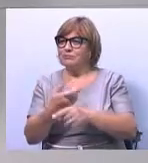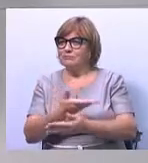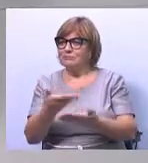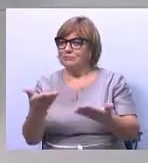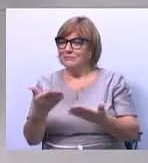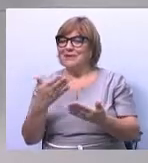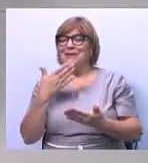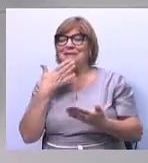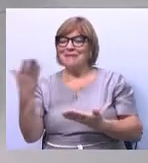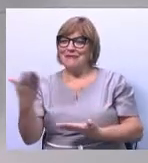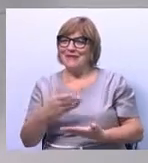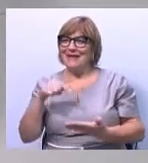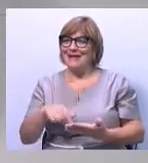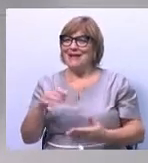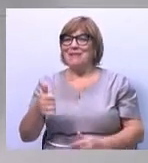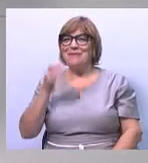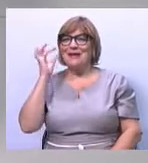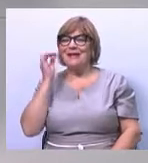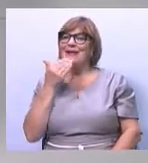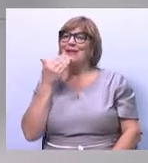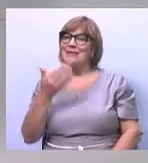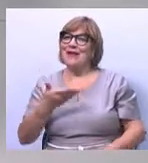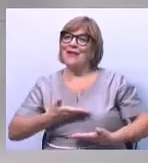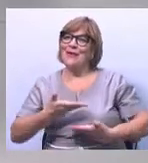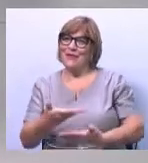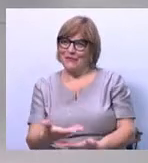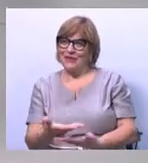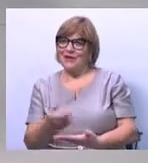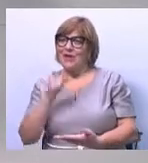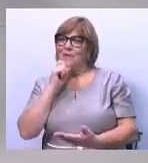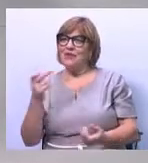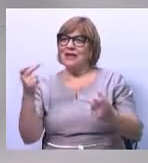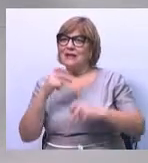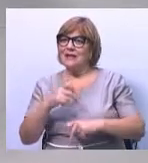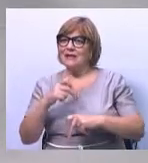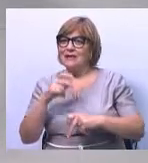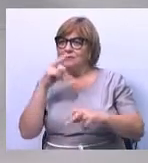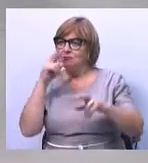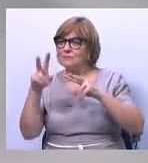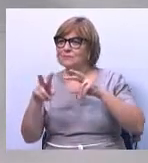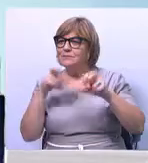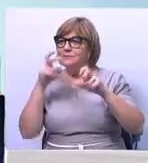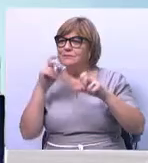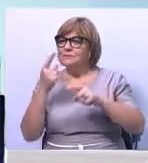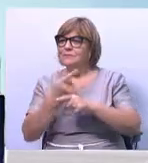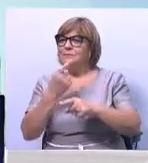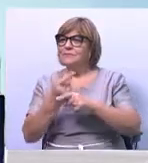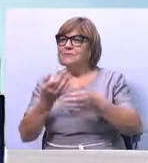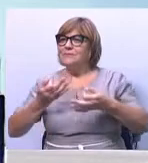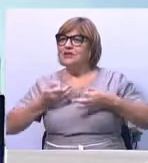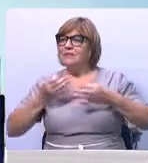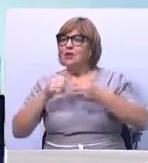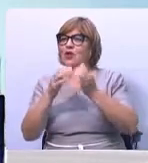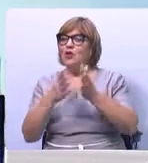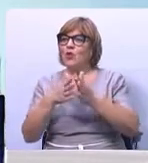antes de mais. Olá, muito boa tarde, muito obrigada também pelo convite de poder trazer aqui a aromaterapia e de poder aqui mostrar a todos